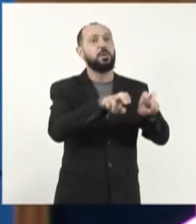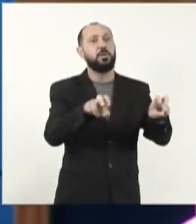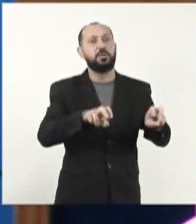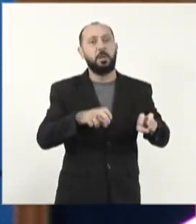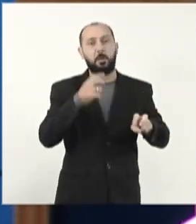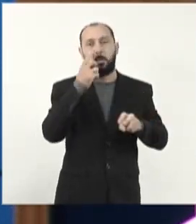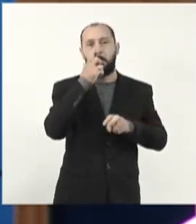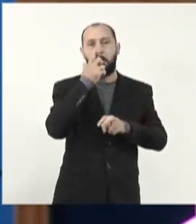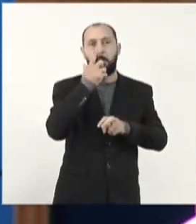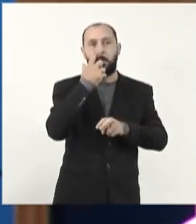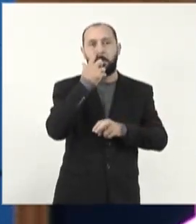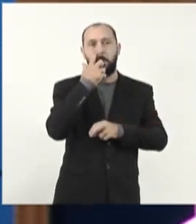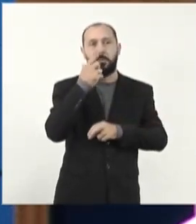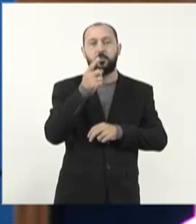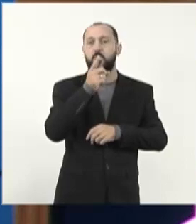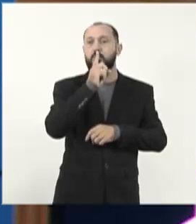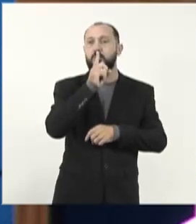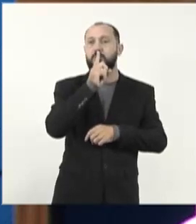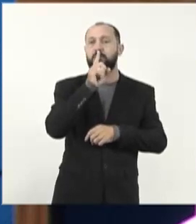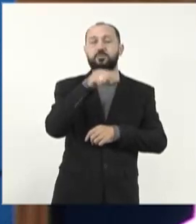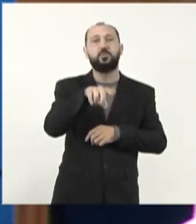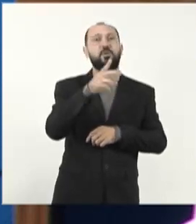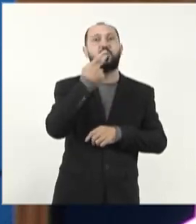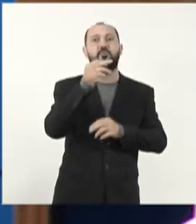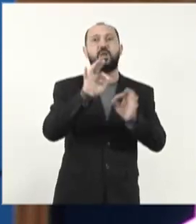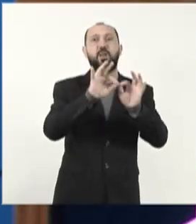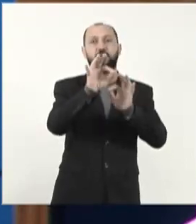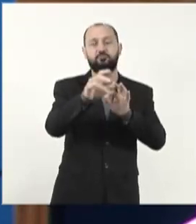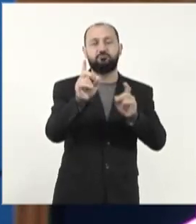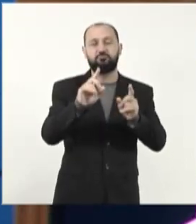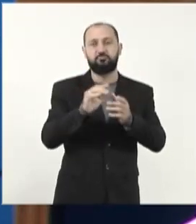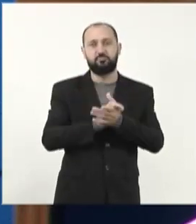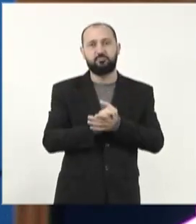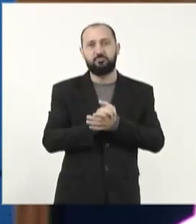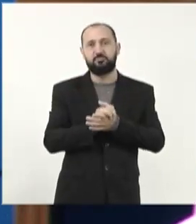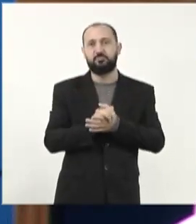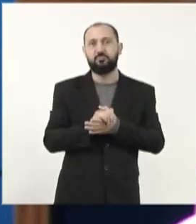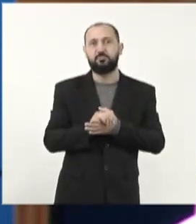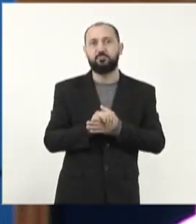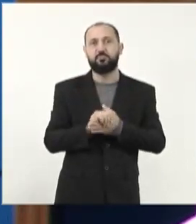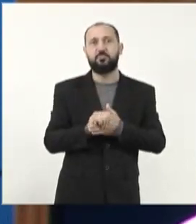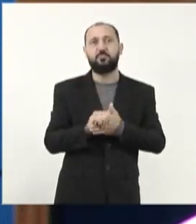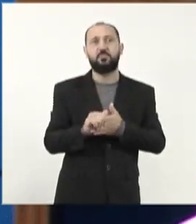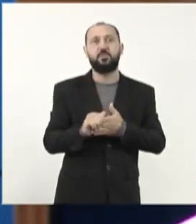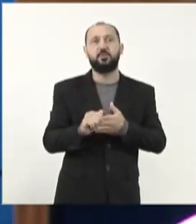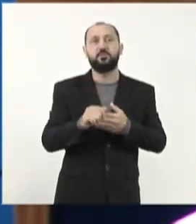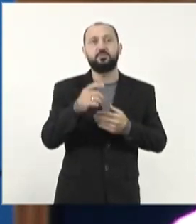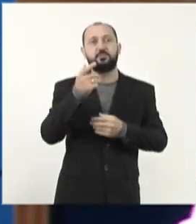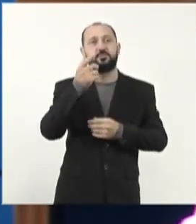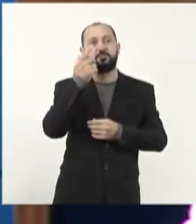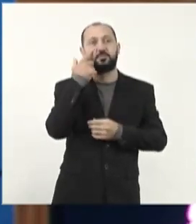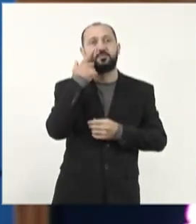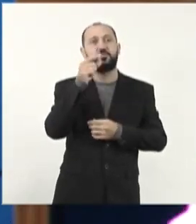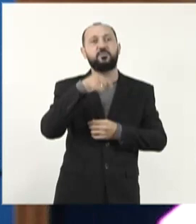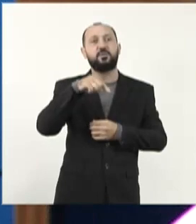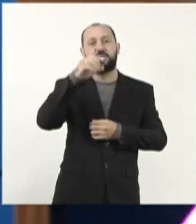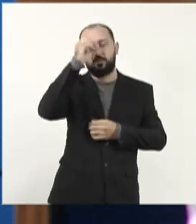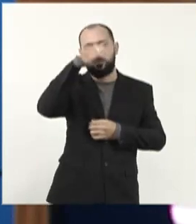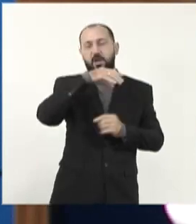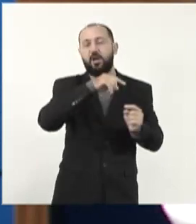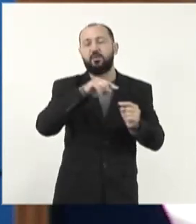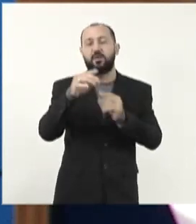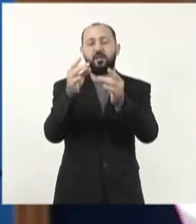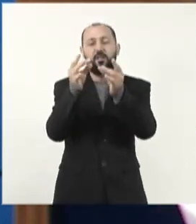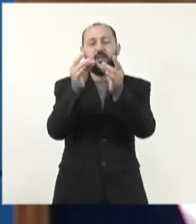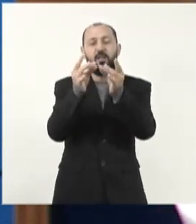sentada, quieta, não a que está falando. A gente tem observado, né, as sutilezas das violências que